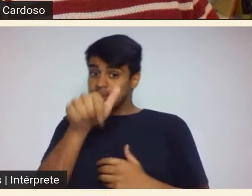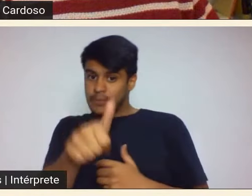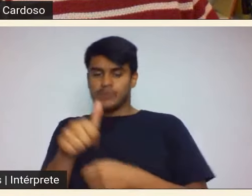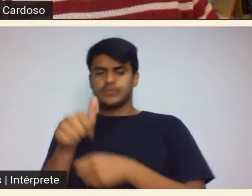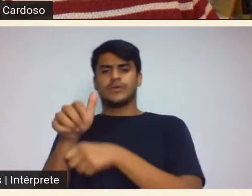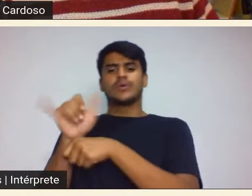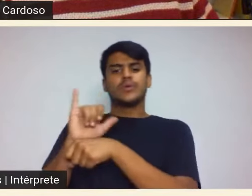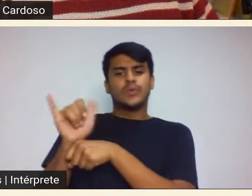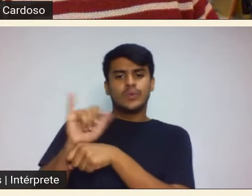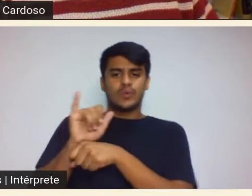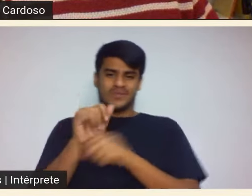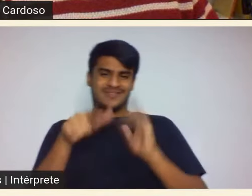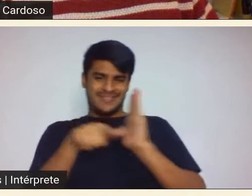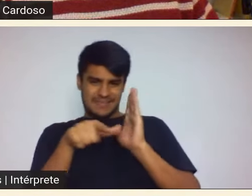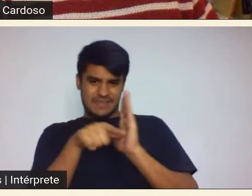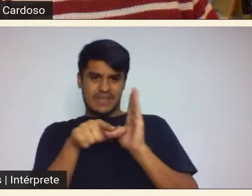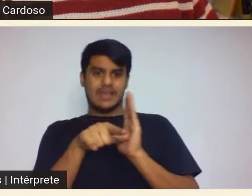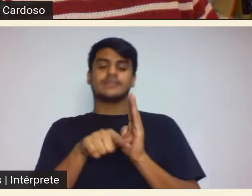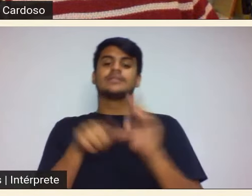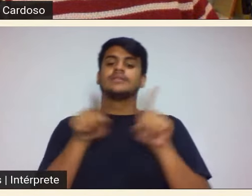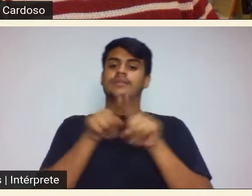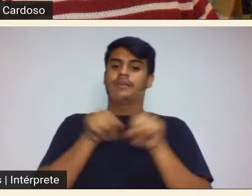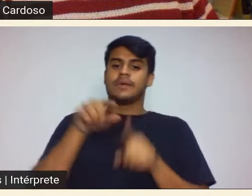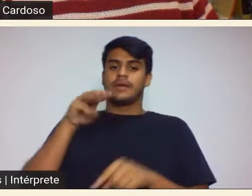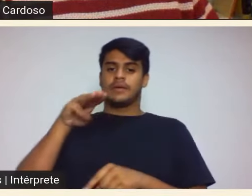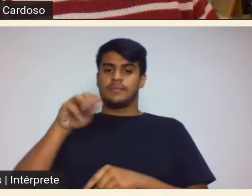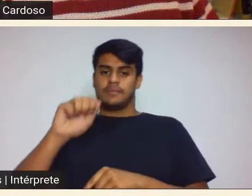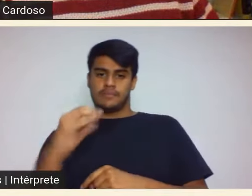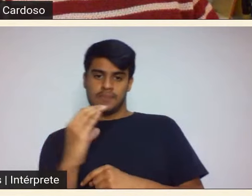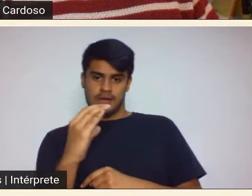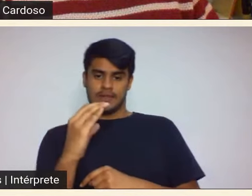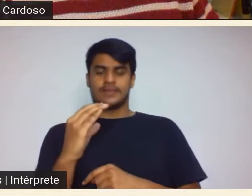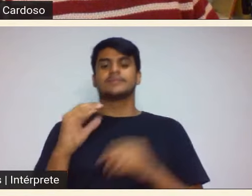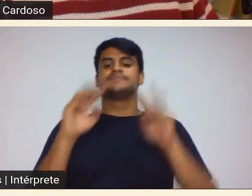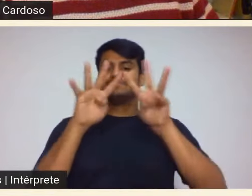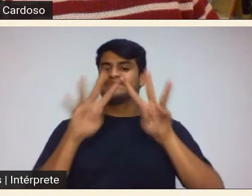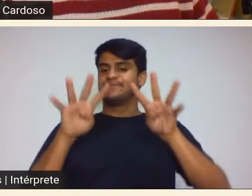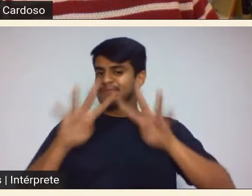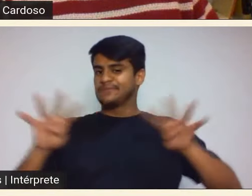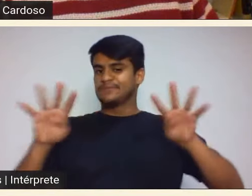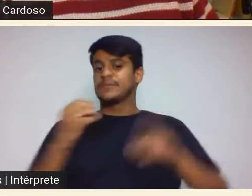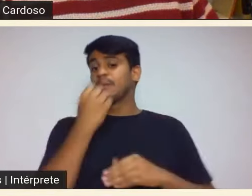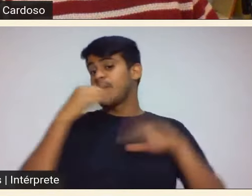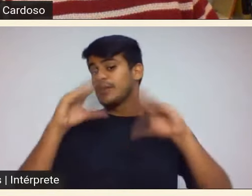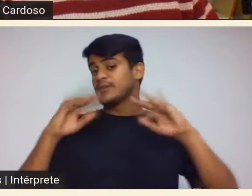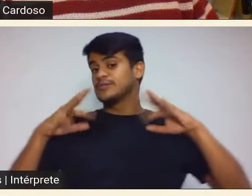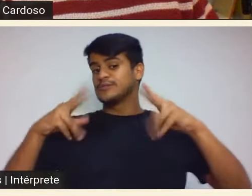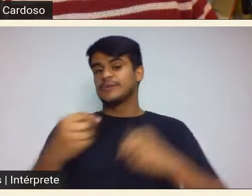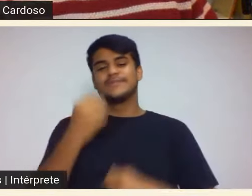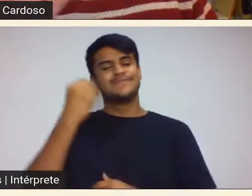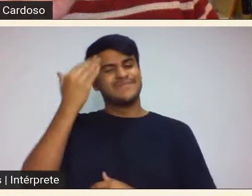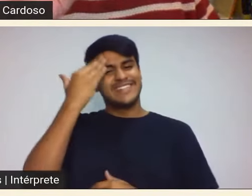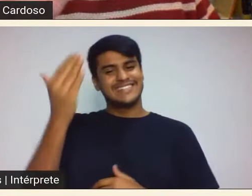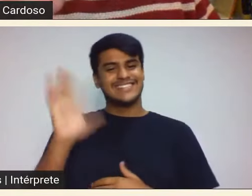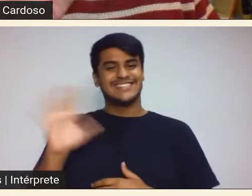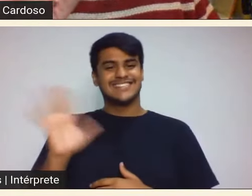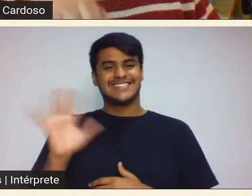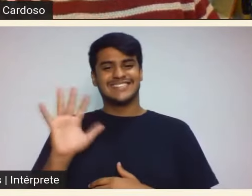YouTube do IMS, do MAC, da Pinacoteca. Uma boa noite a todos. Muito obrigada.